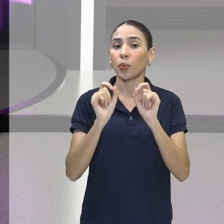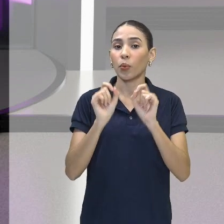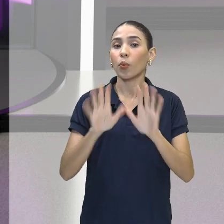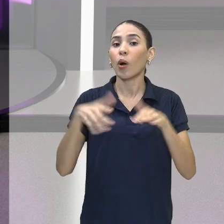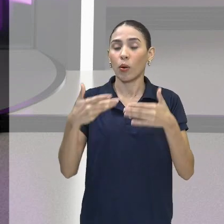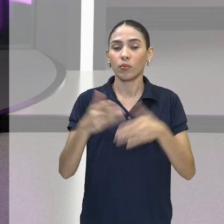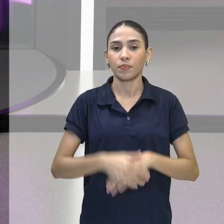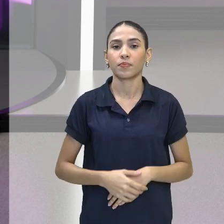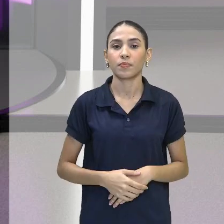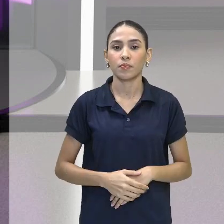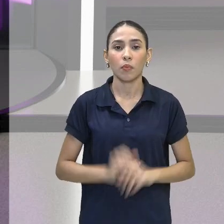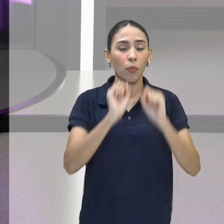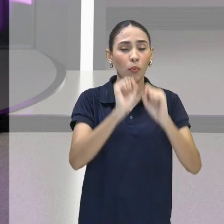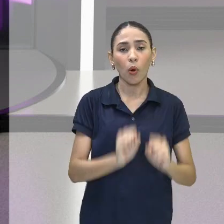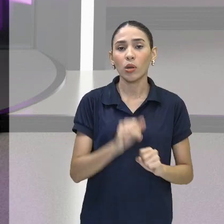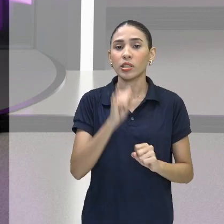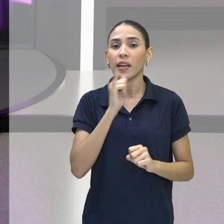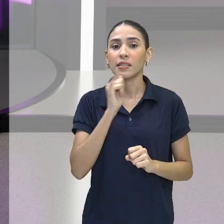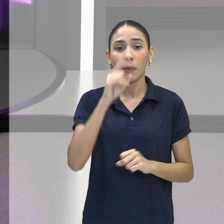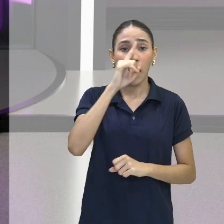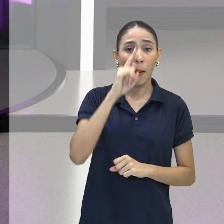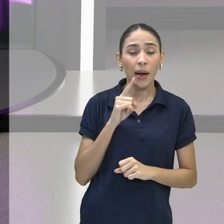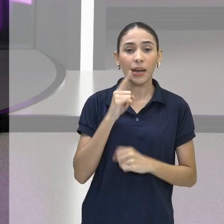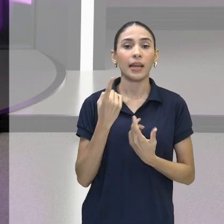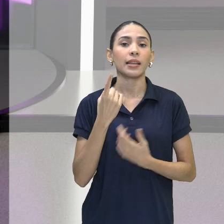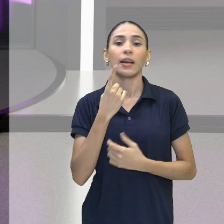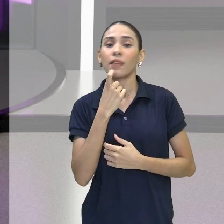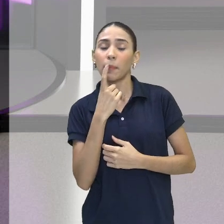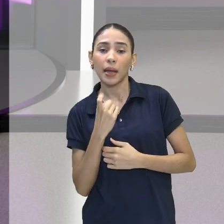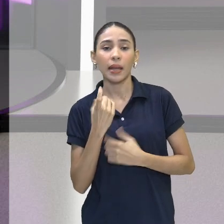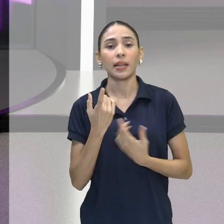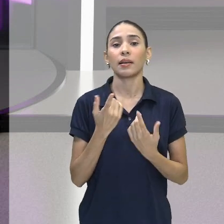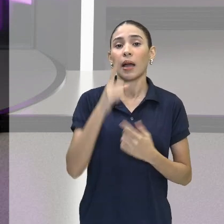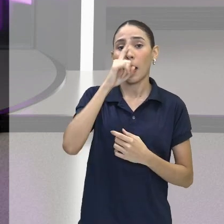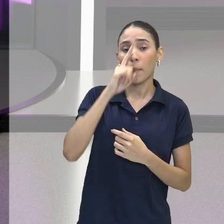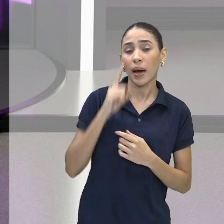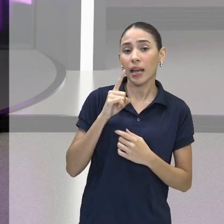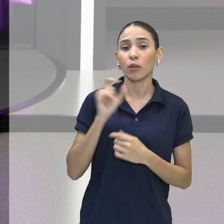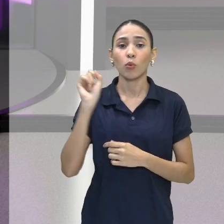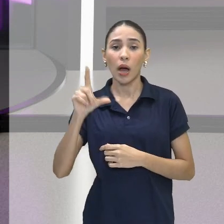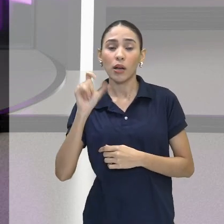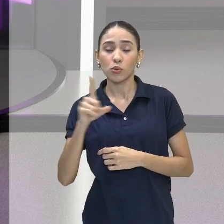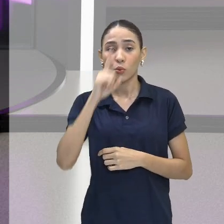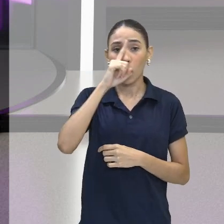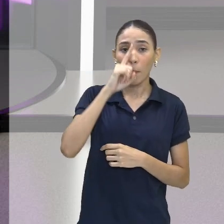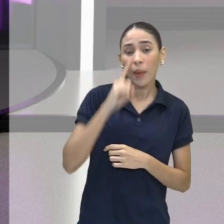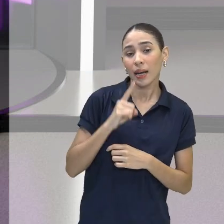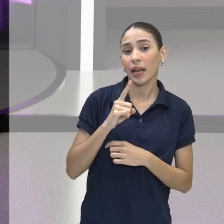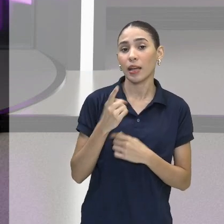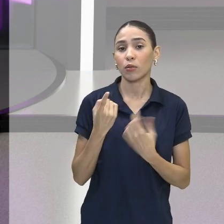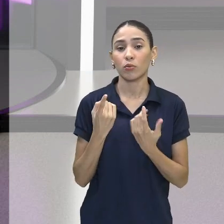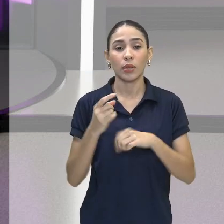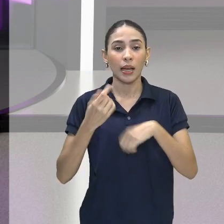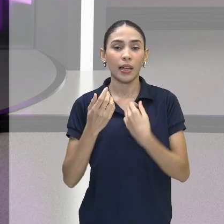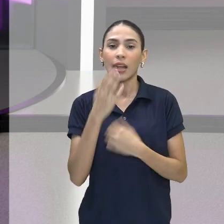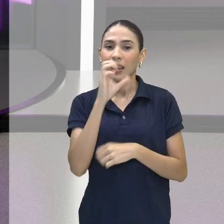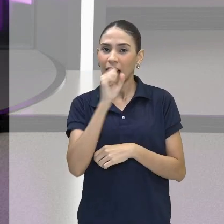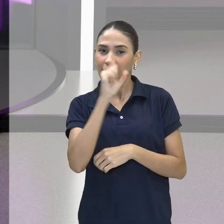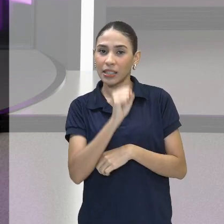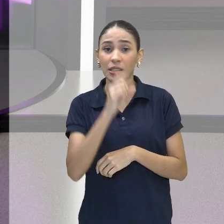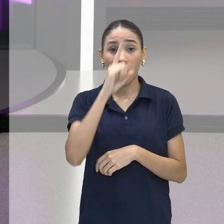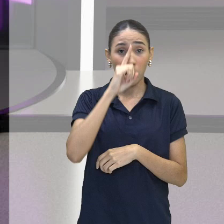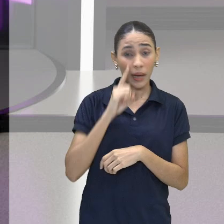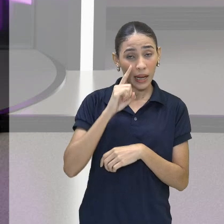Pode sair amarelo e vermelha, amarelo e azul, amarelo e laranja, amarelo e marrom,